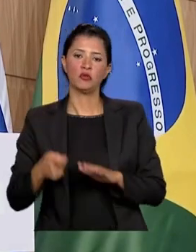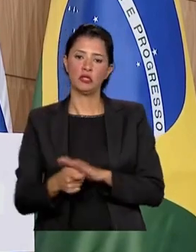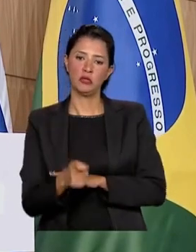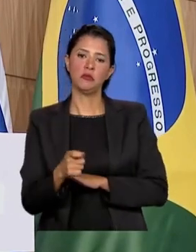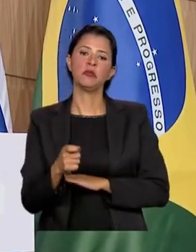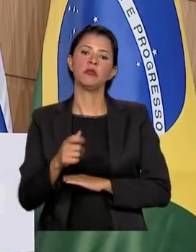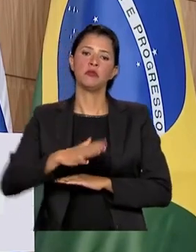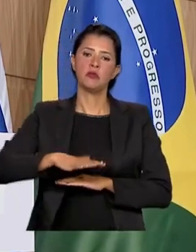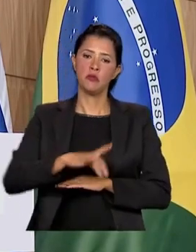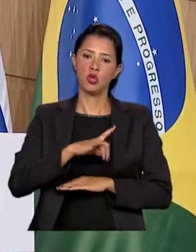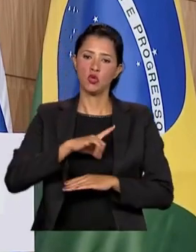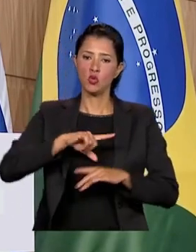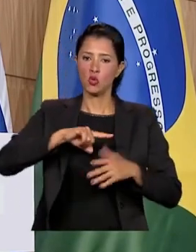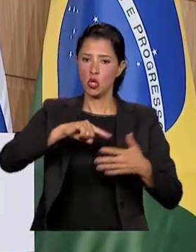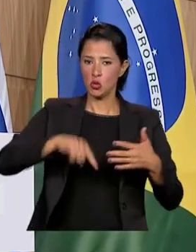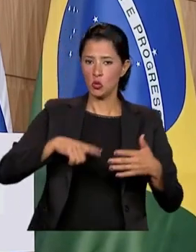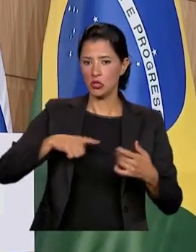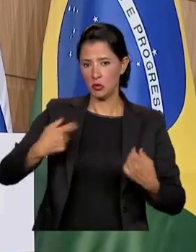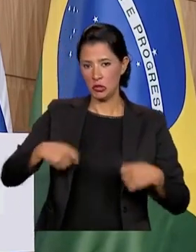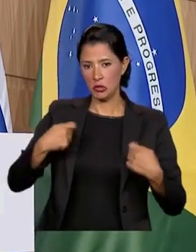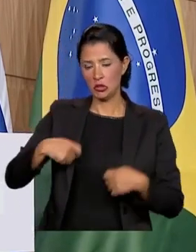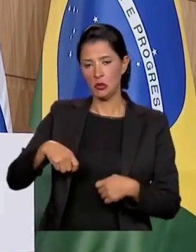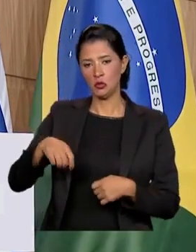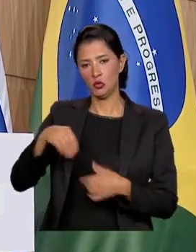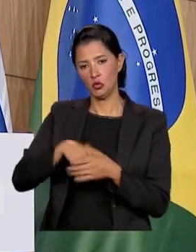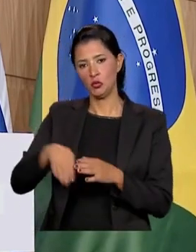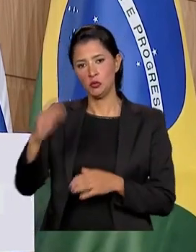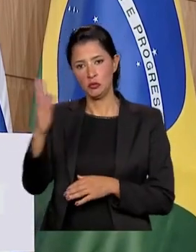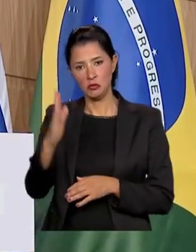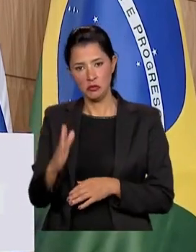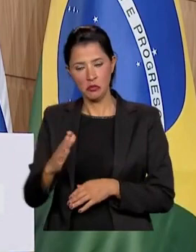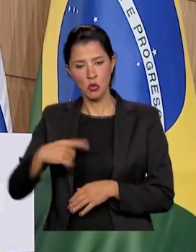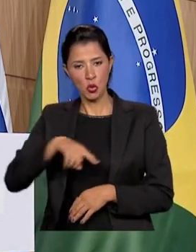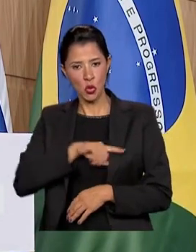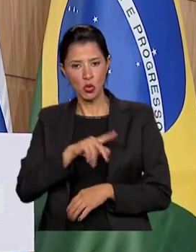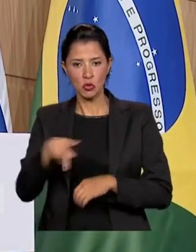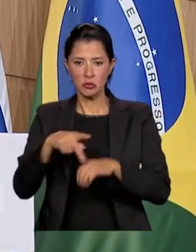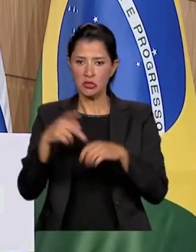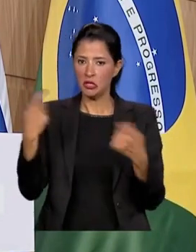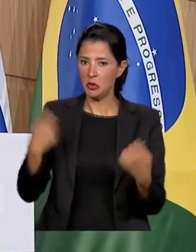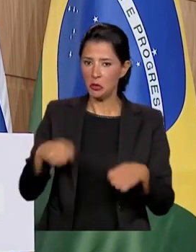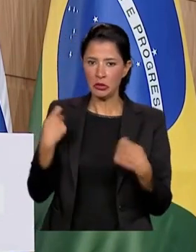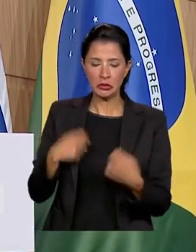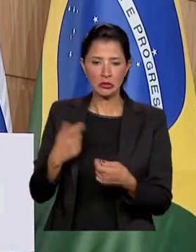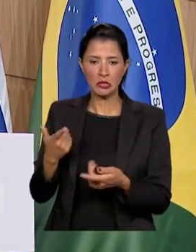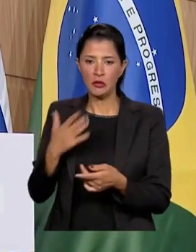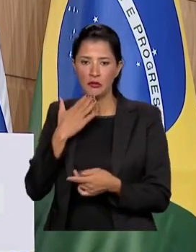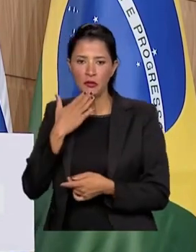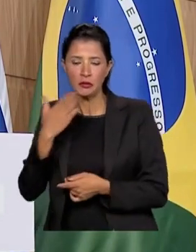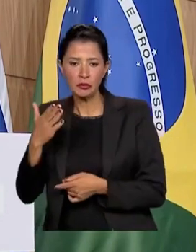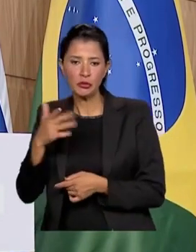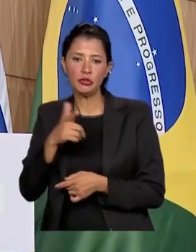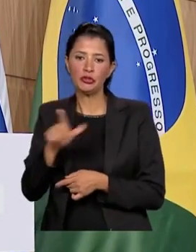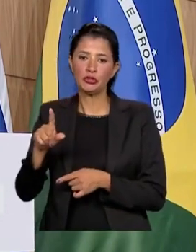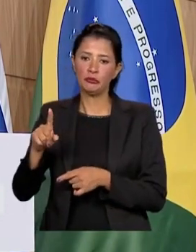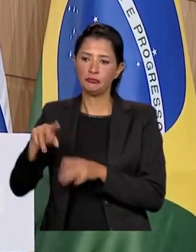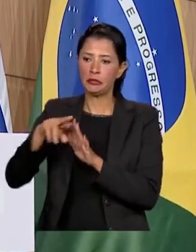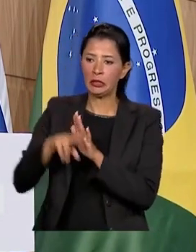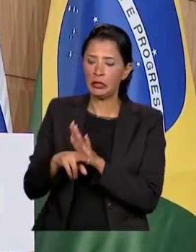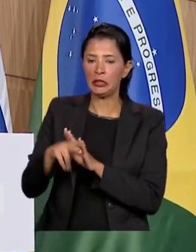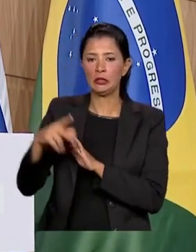investimento nas coisas necessárias do nosso país, sem que a gente precisasse se submeter às